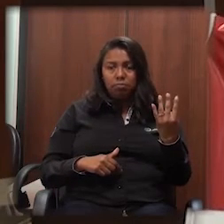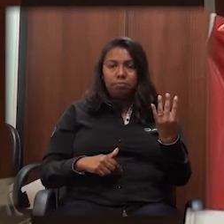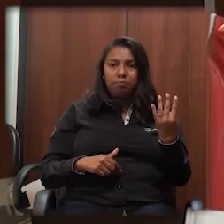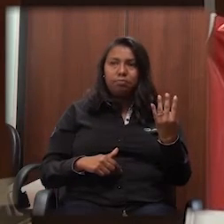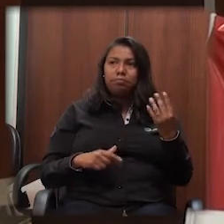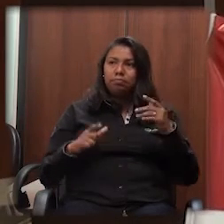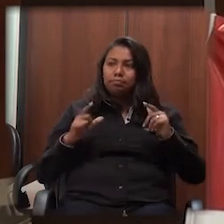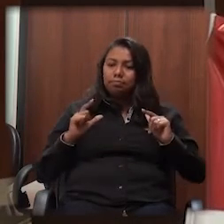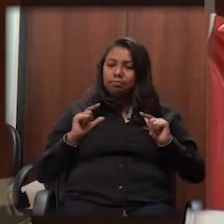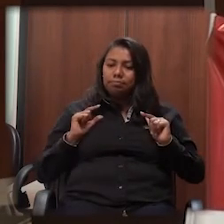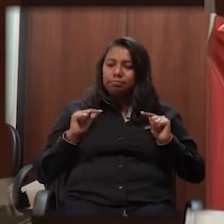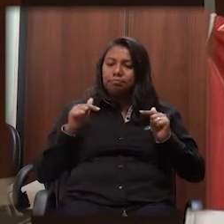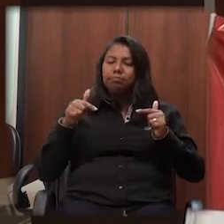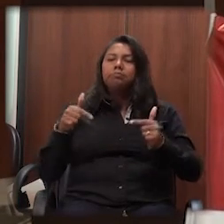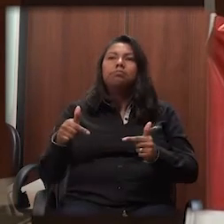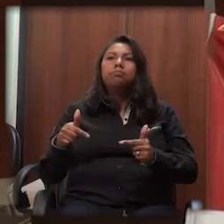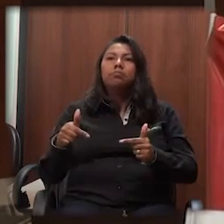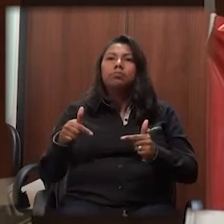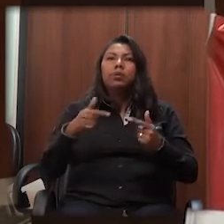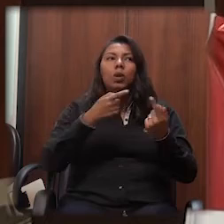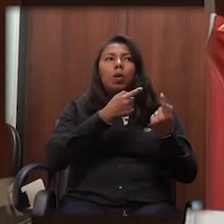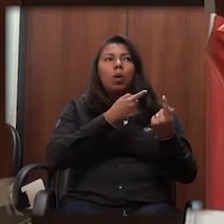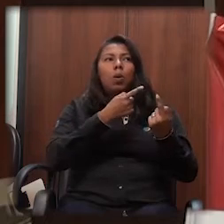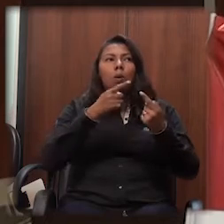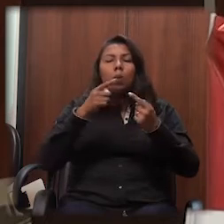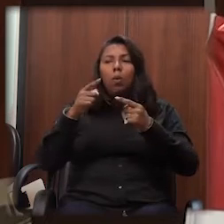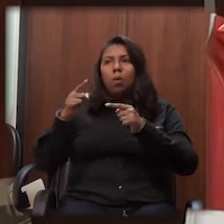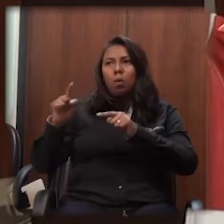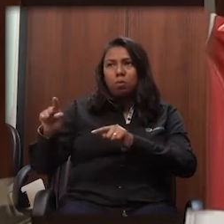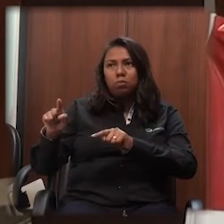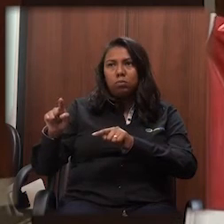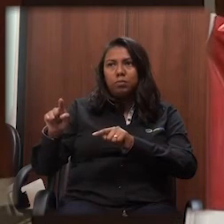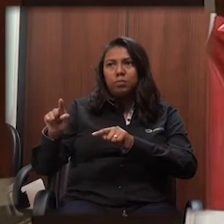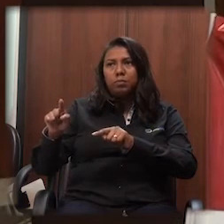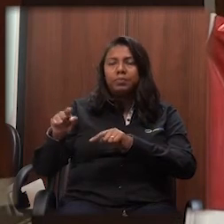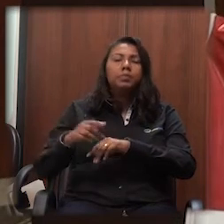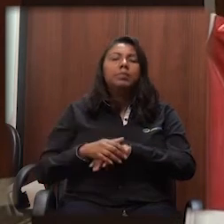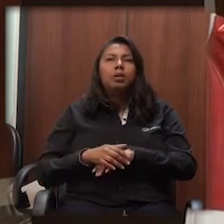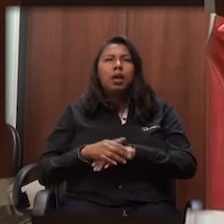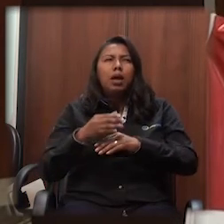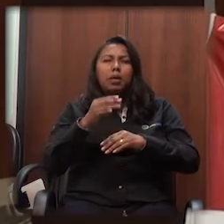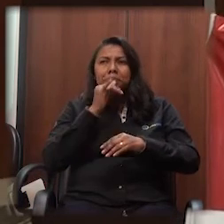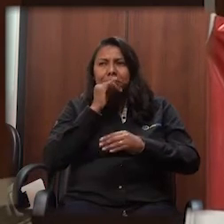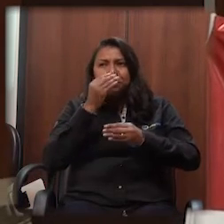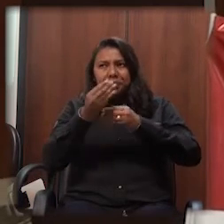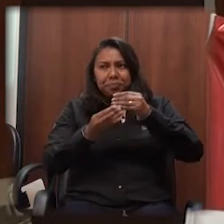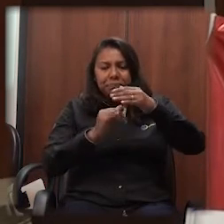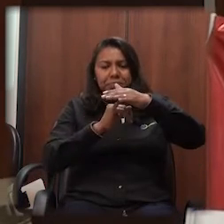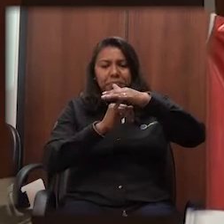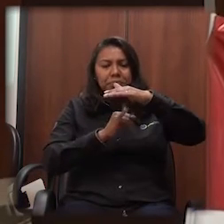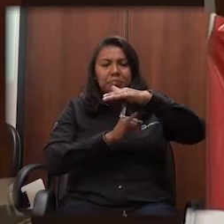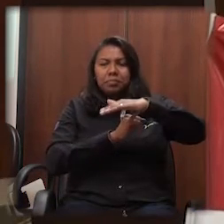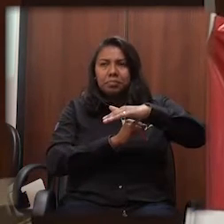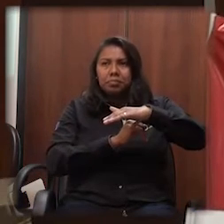as ações de enfrentamento às violações de direitos humanos. Como que, então, essas instituições lidavam com esse